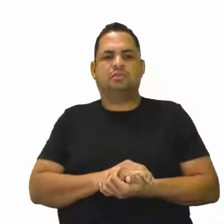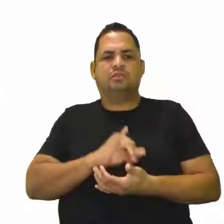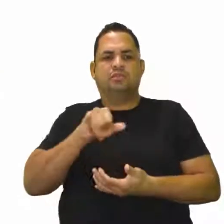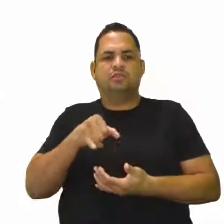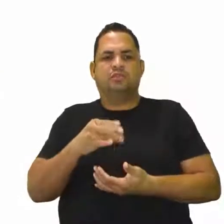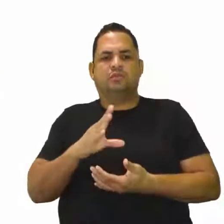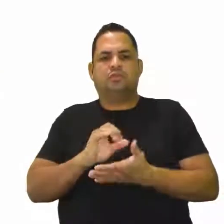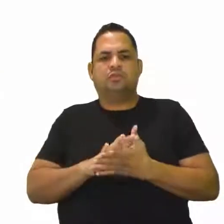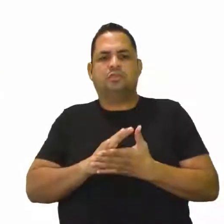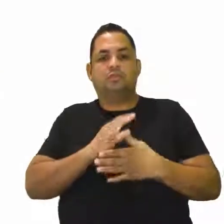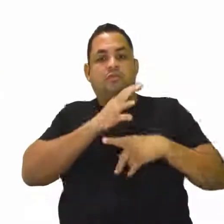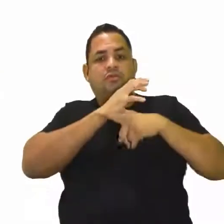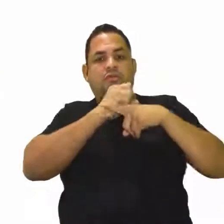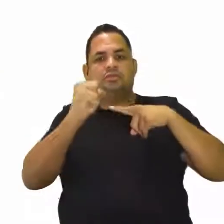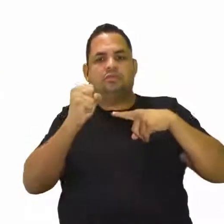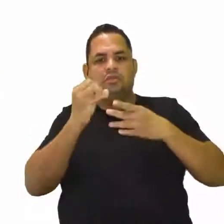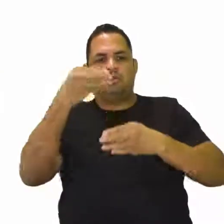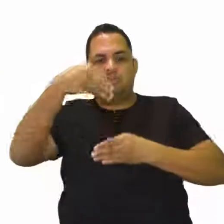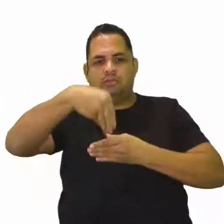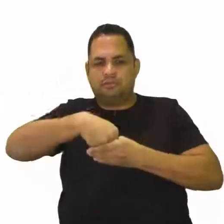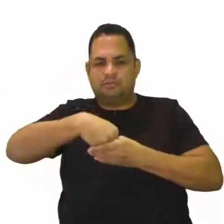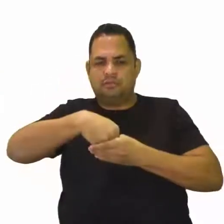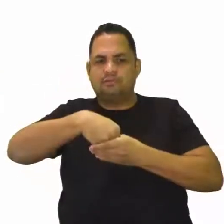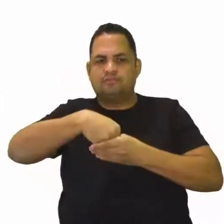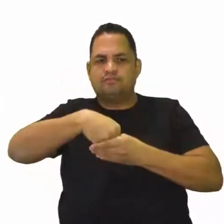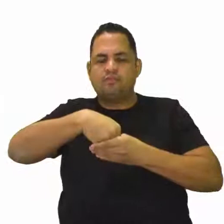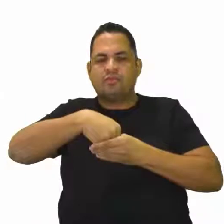Júlio Prestes sai vitorioso.